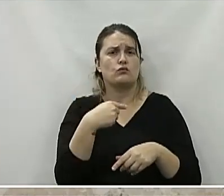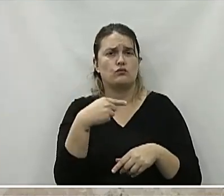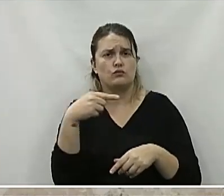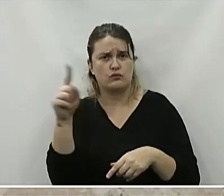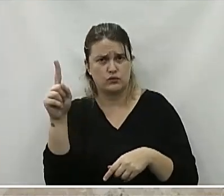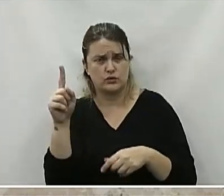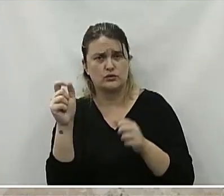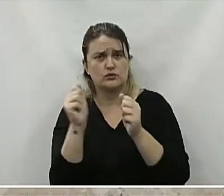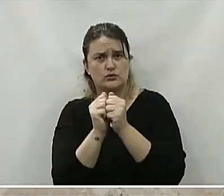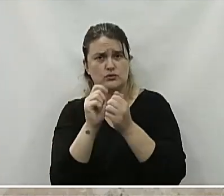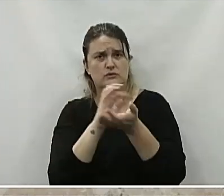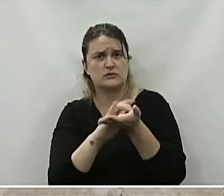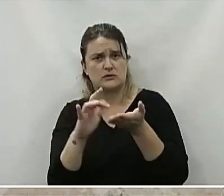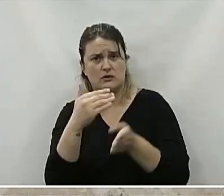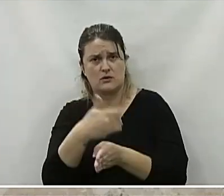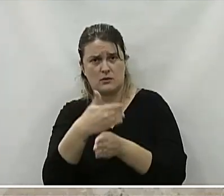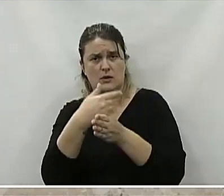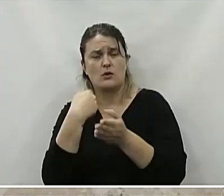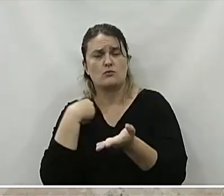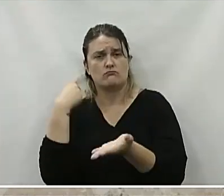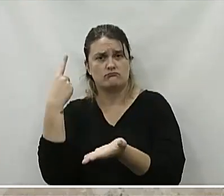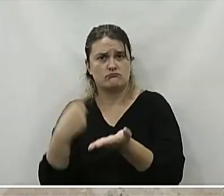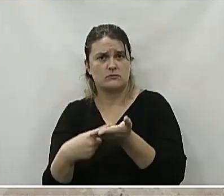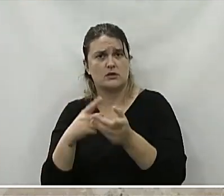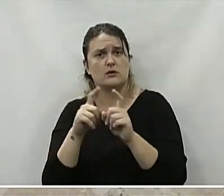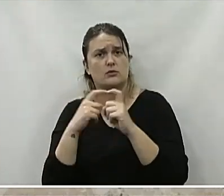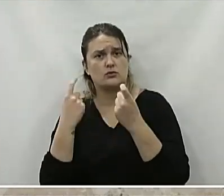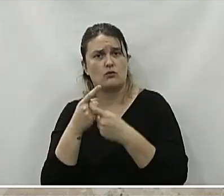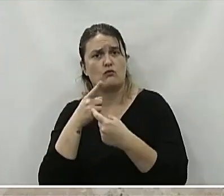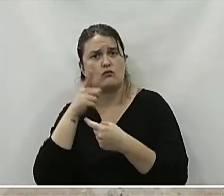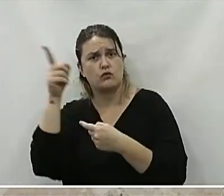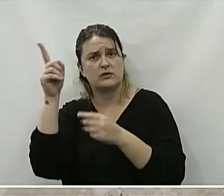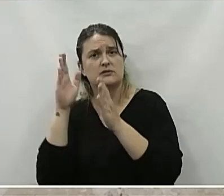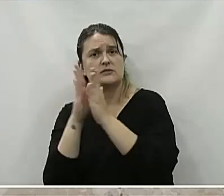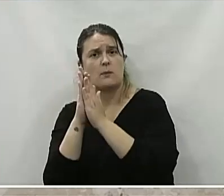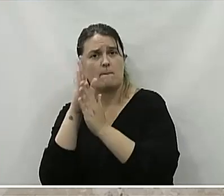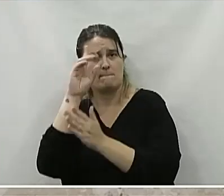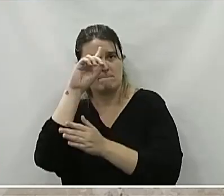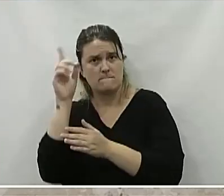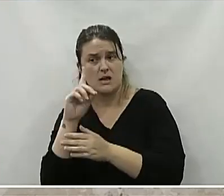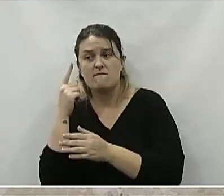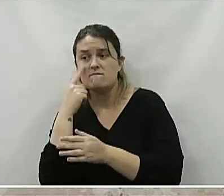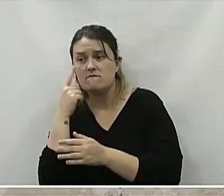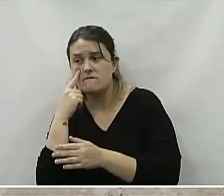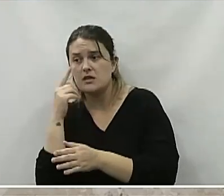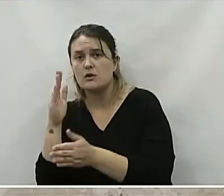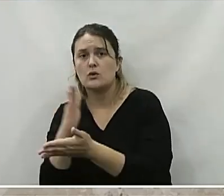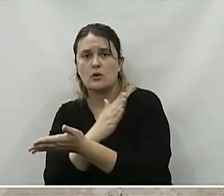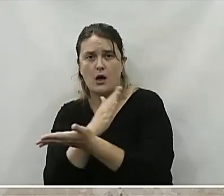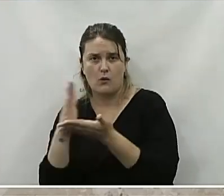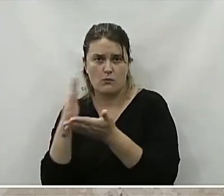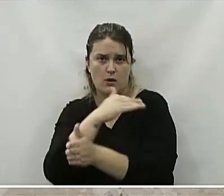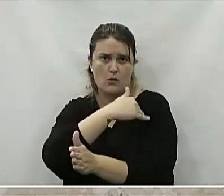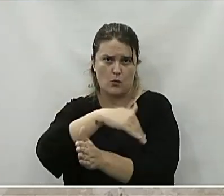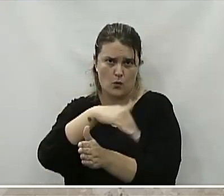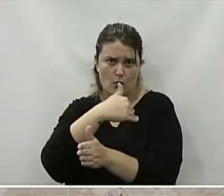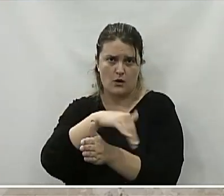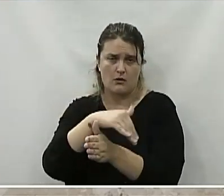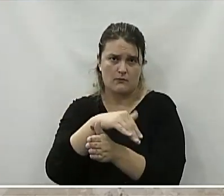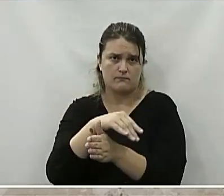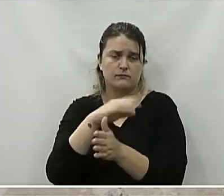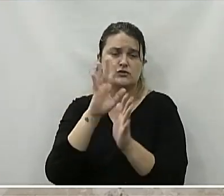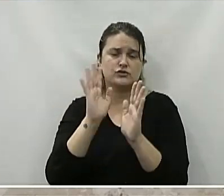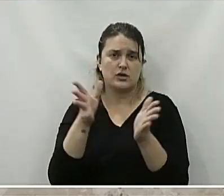presente juntamente com o secretário, marquei uma reunião. Estivemos no bairro São Brás verificando algumas ruas, ao qual foi colocado